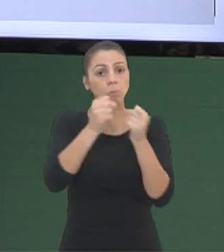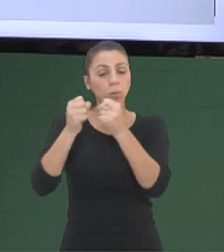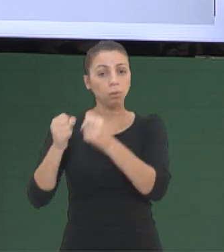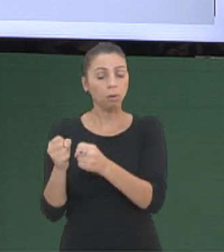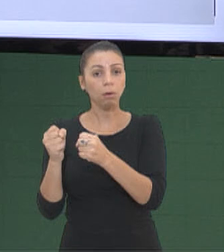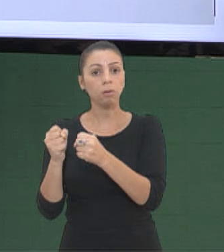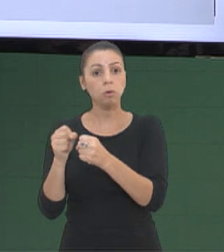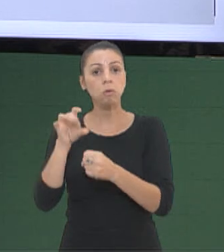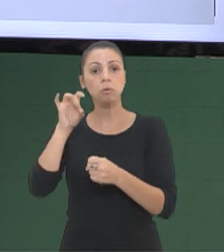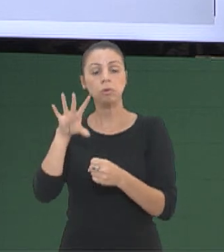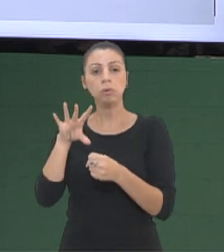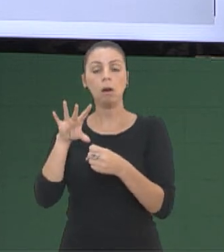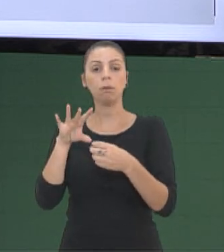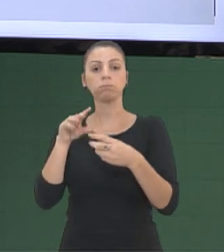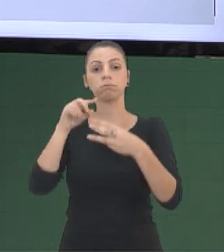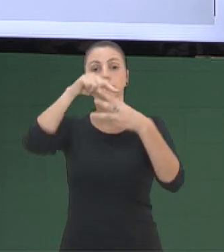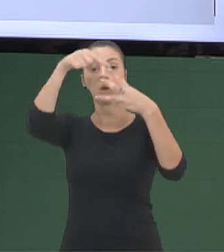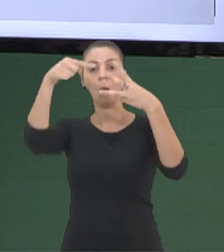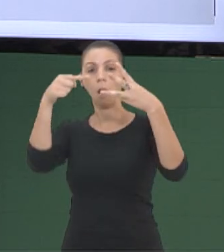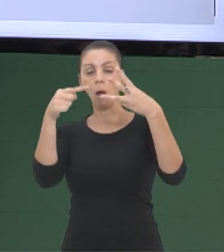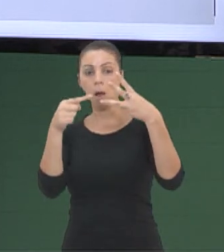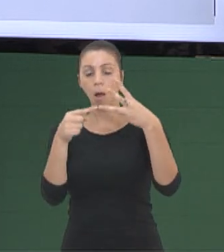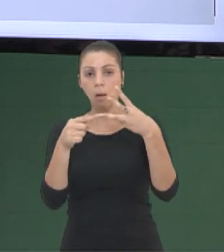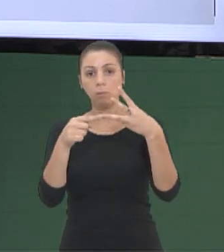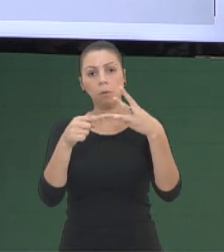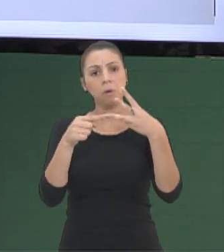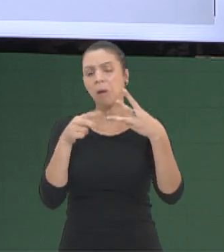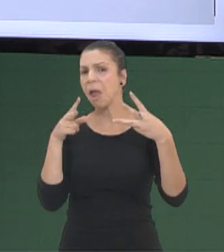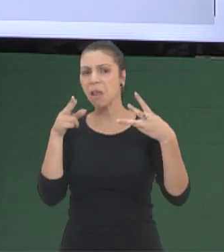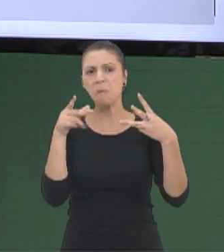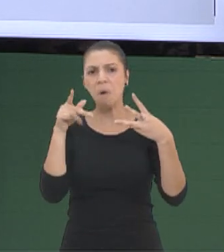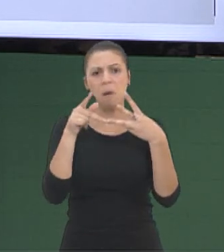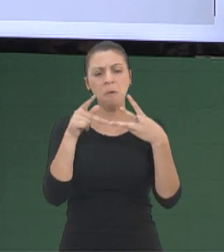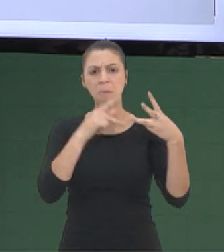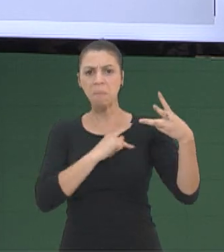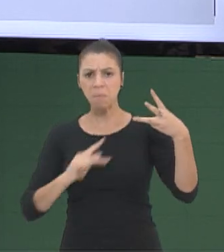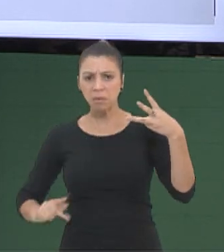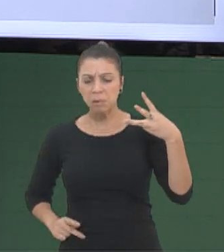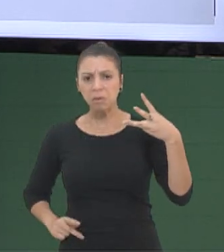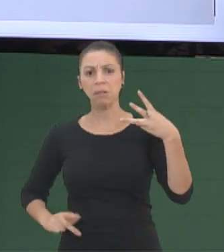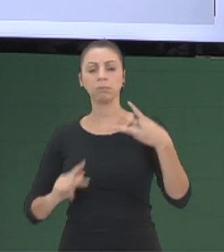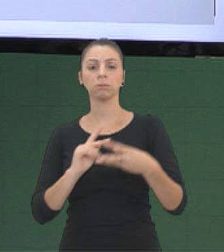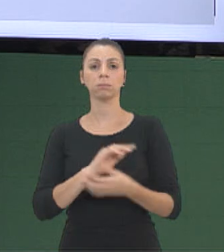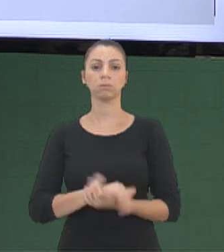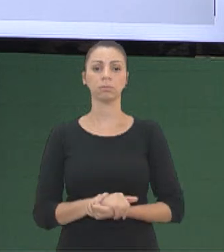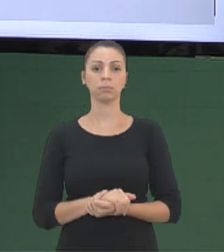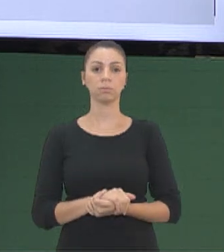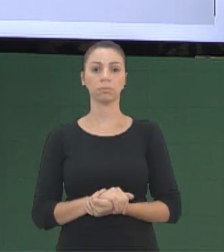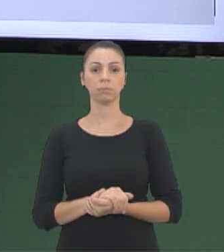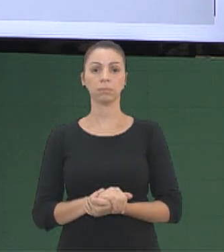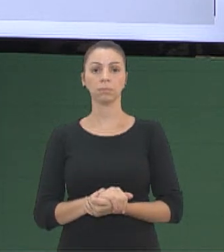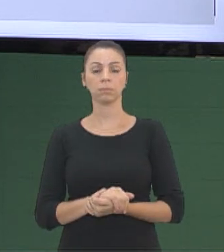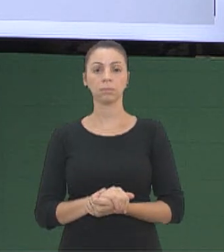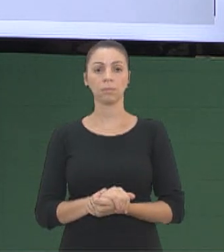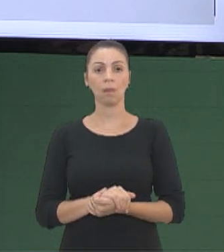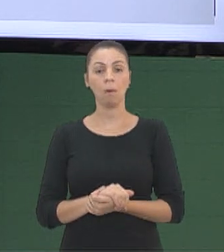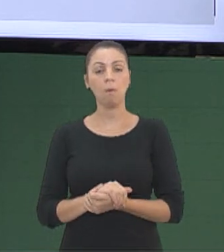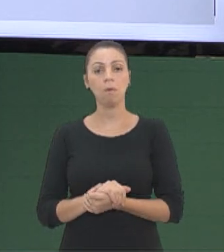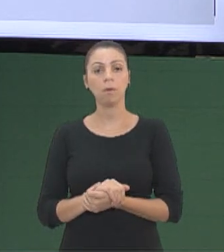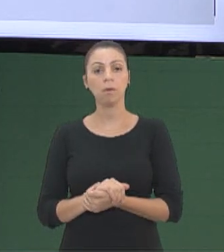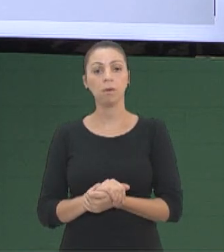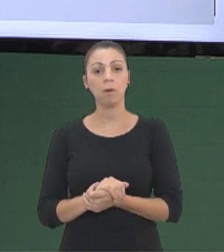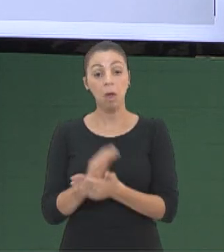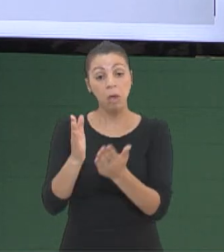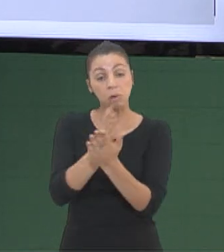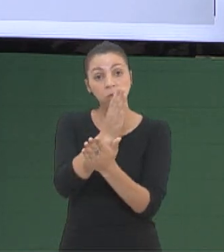o poder executivo, como é um presidente hoje, um primeiro-ministro, e dividindo poderes